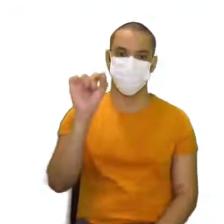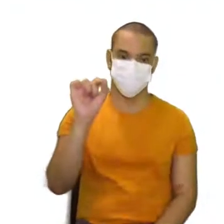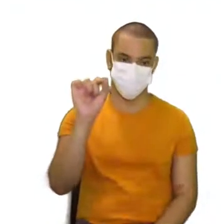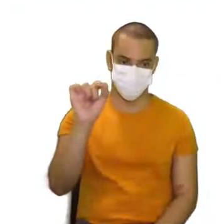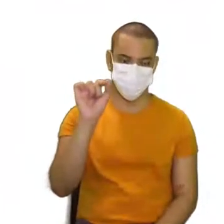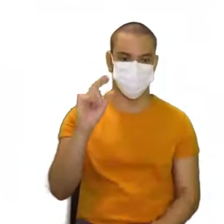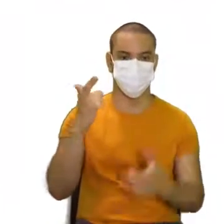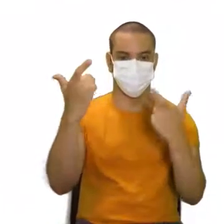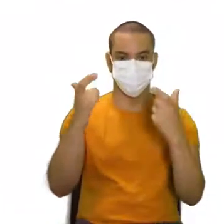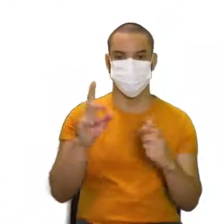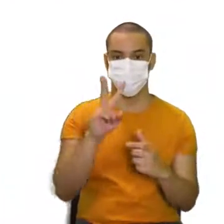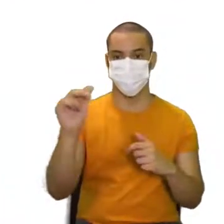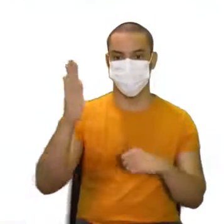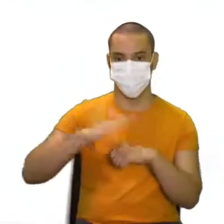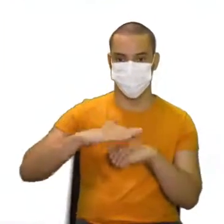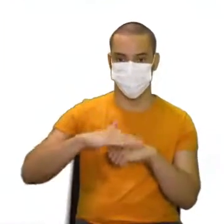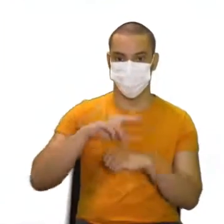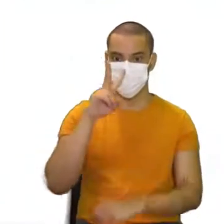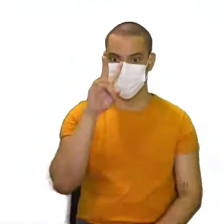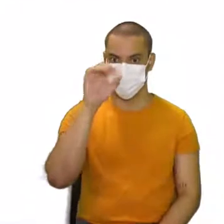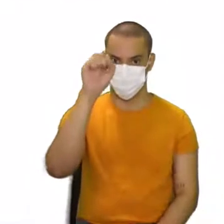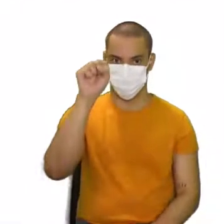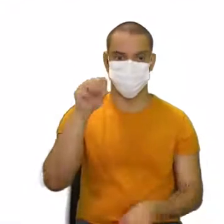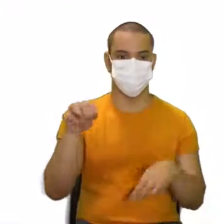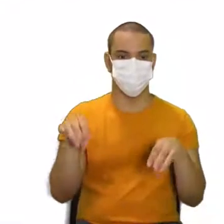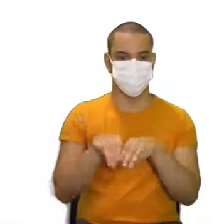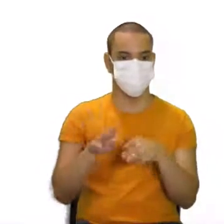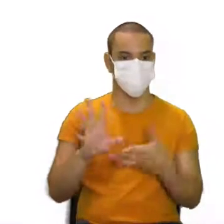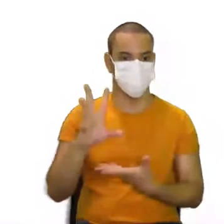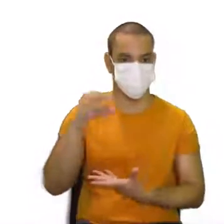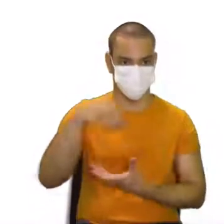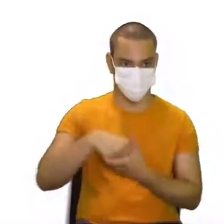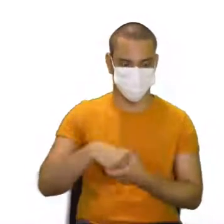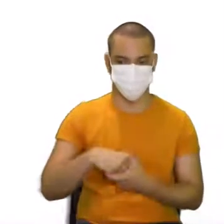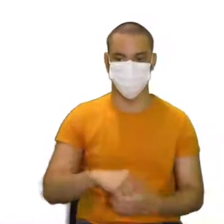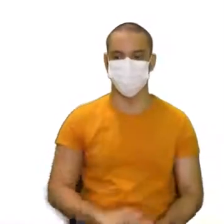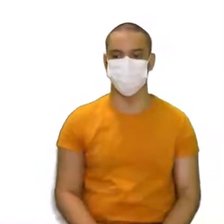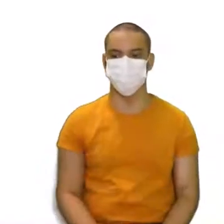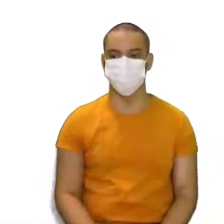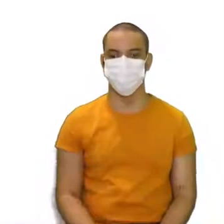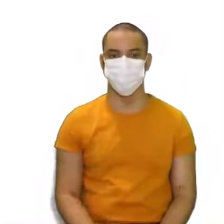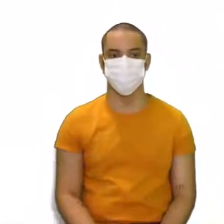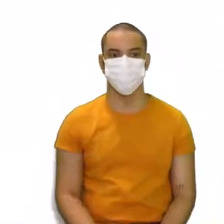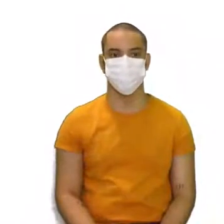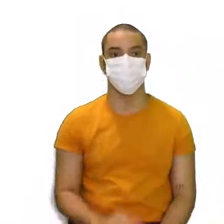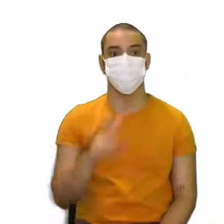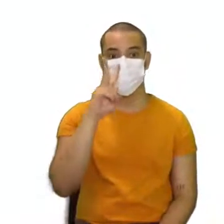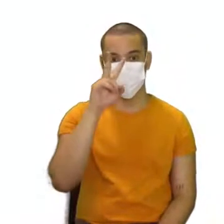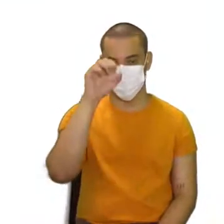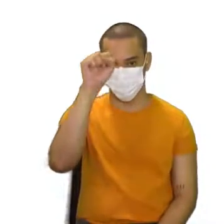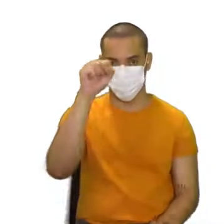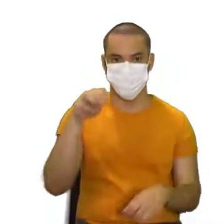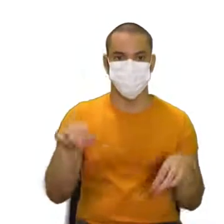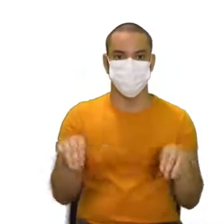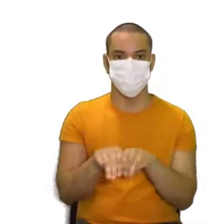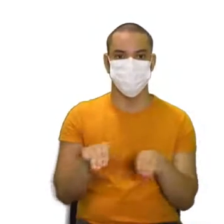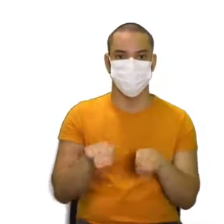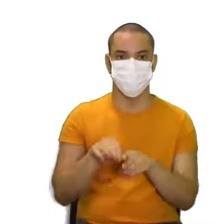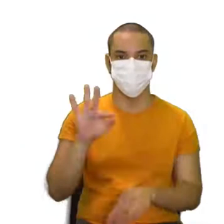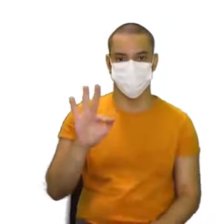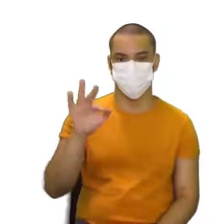para onde atua a força magnética aqui do jeito que tá vamos lá é a força magnética